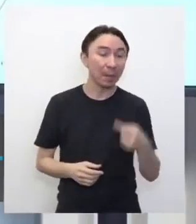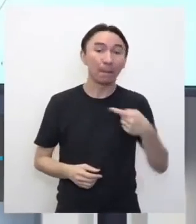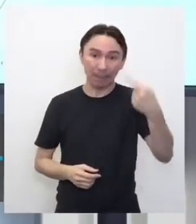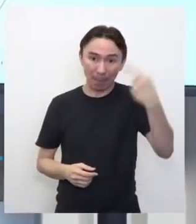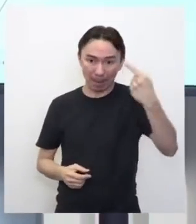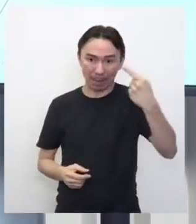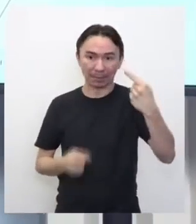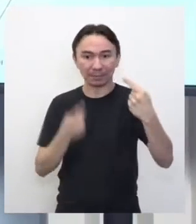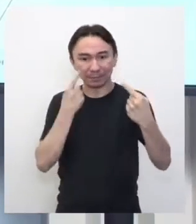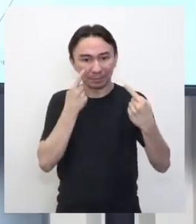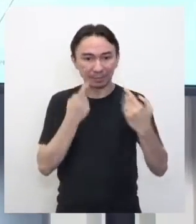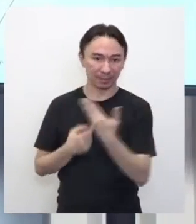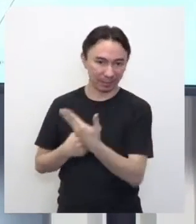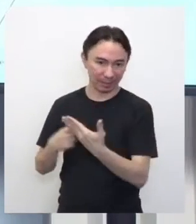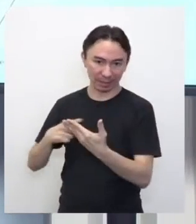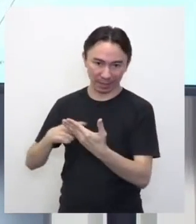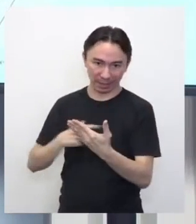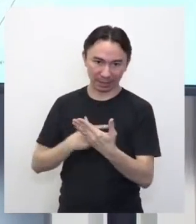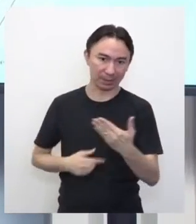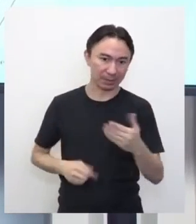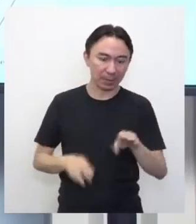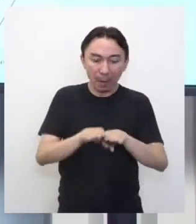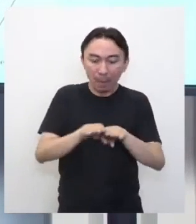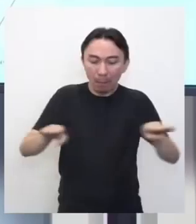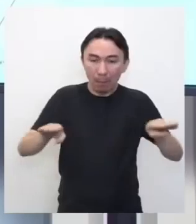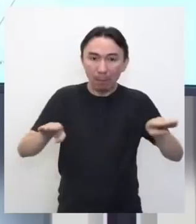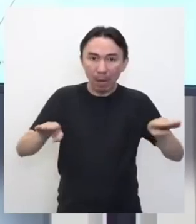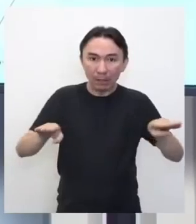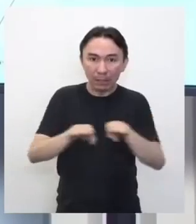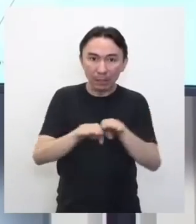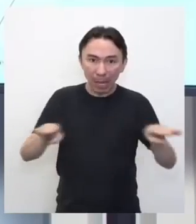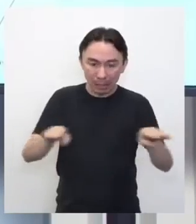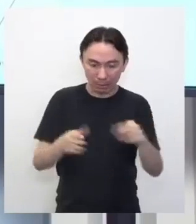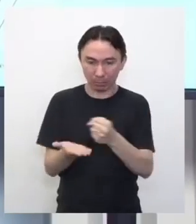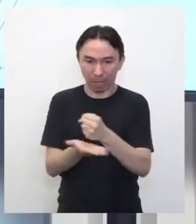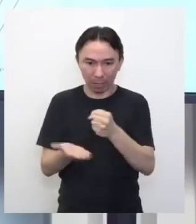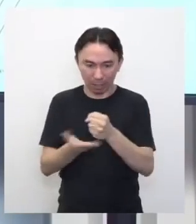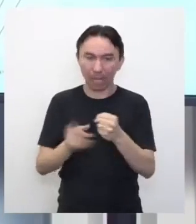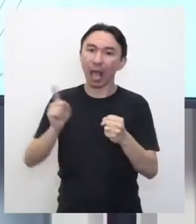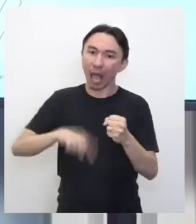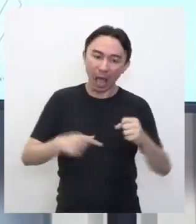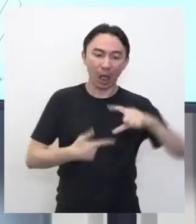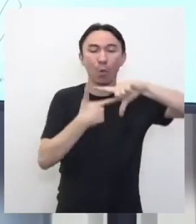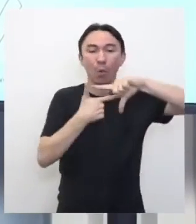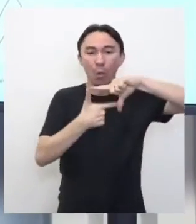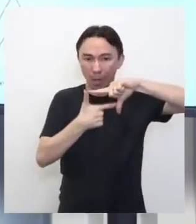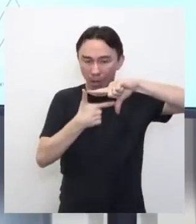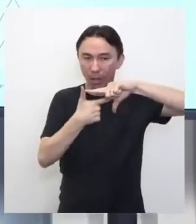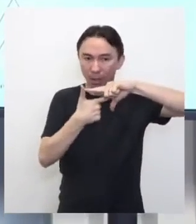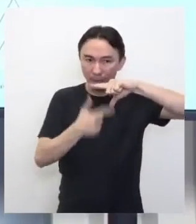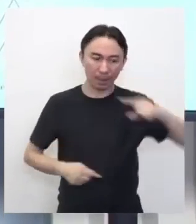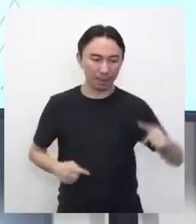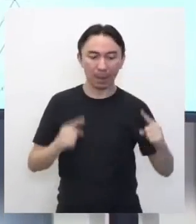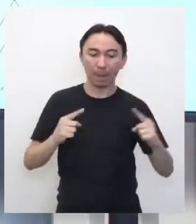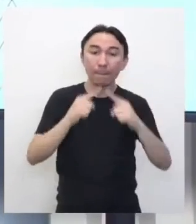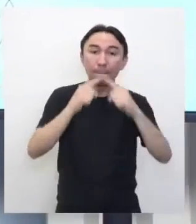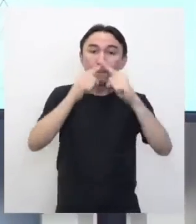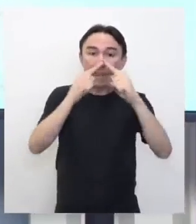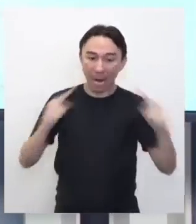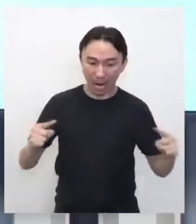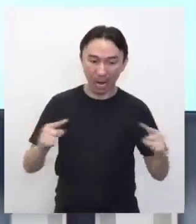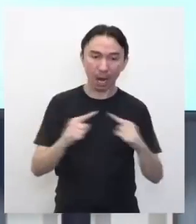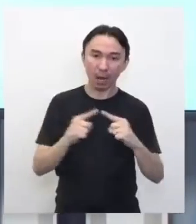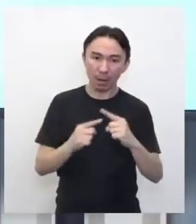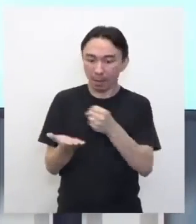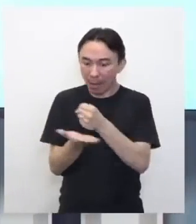nós temos esta base, que é um quadrado, então, pirâmide de base quadrangular,